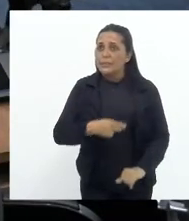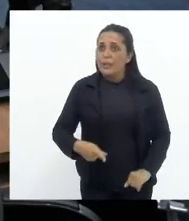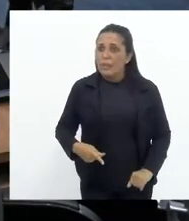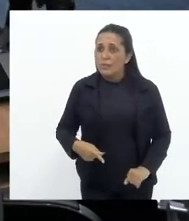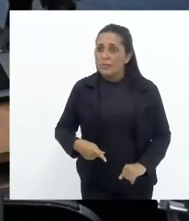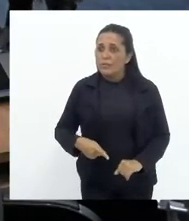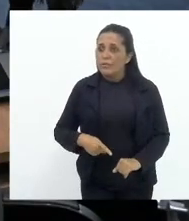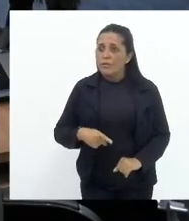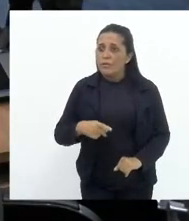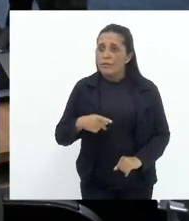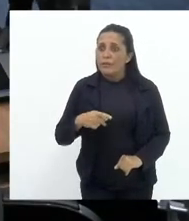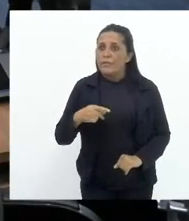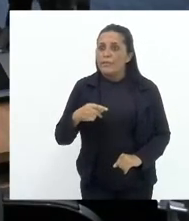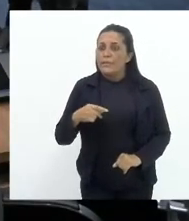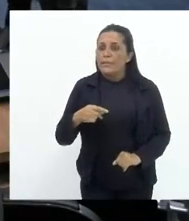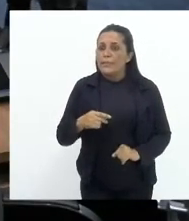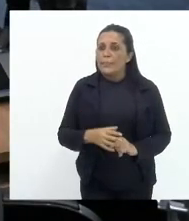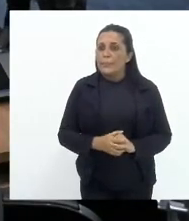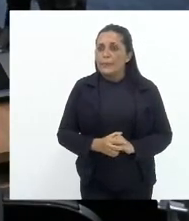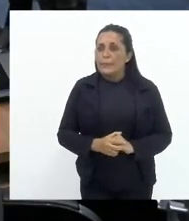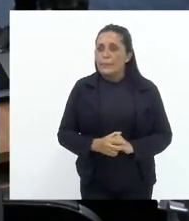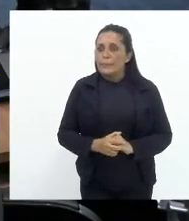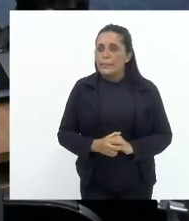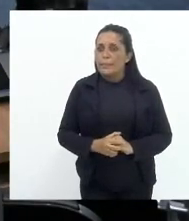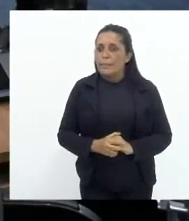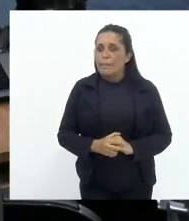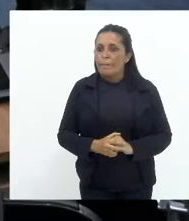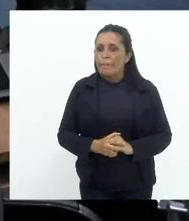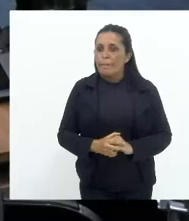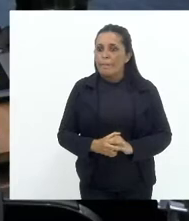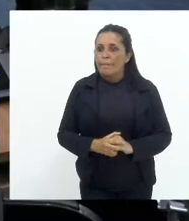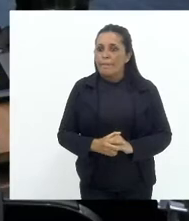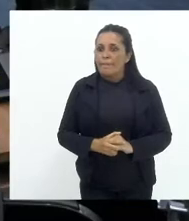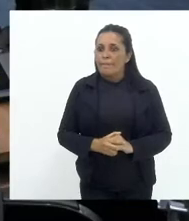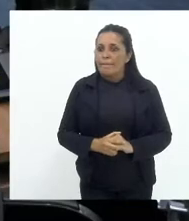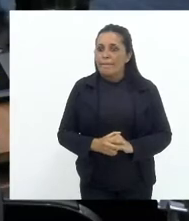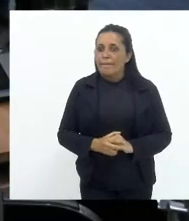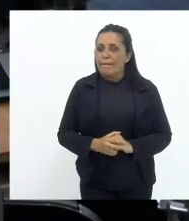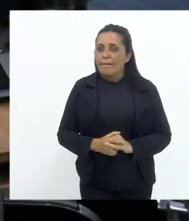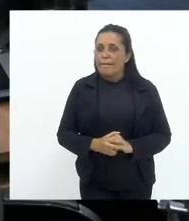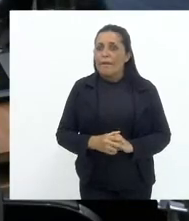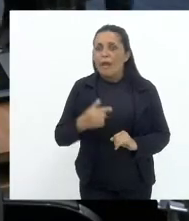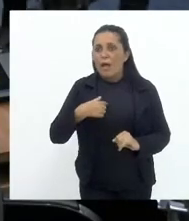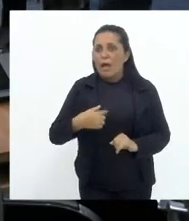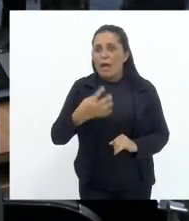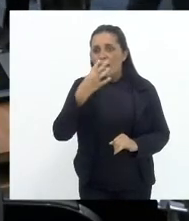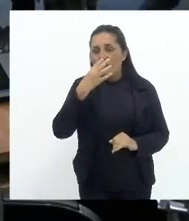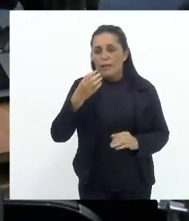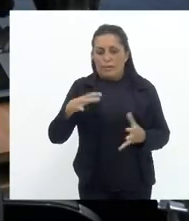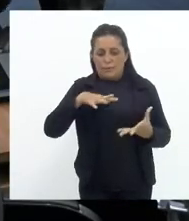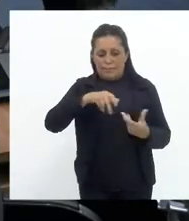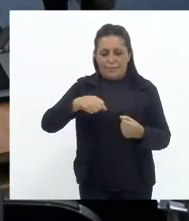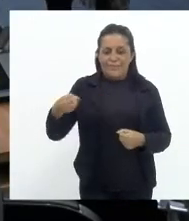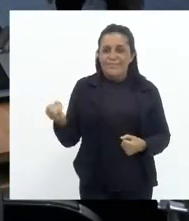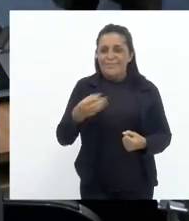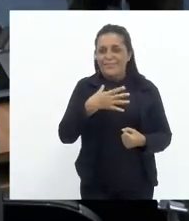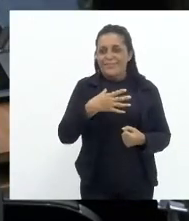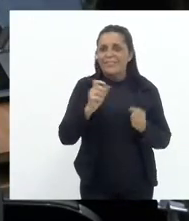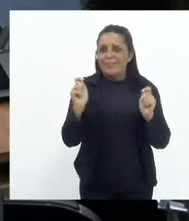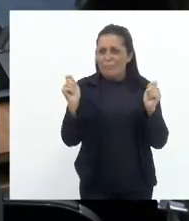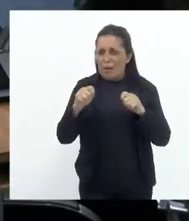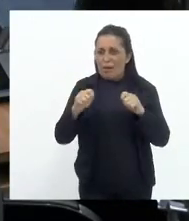só para fazer uma manifestação em homenagem ao admirável mundo novo pode ser